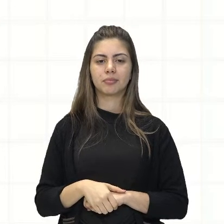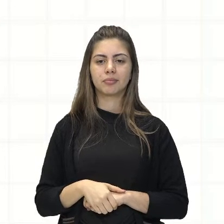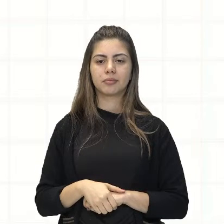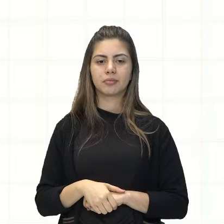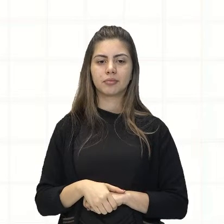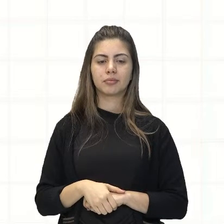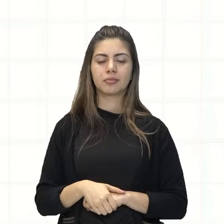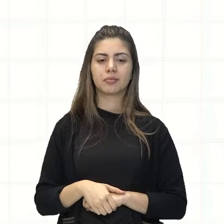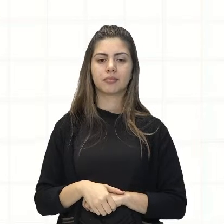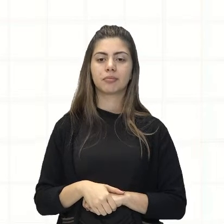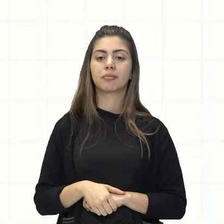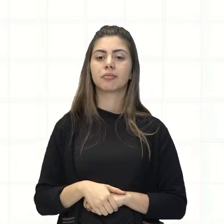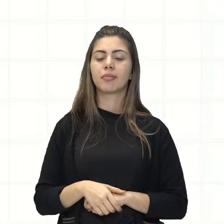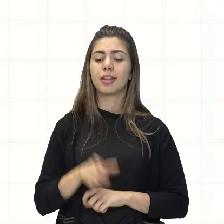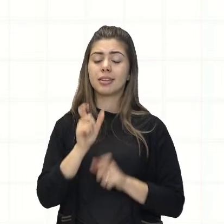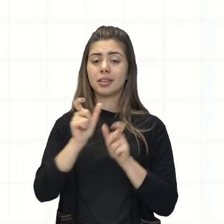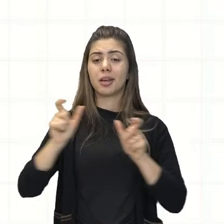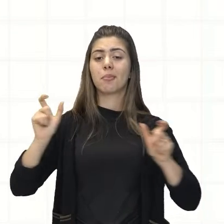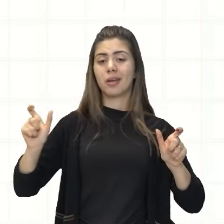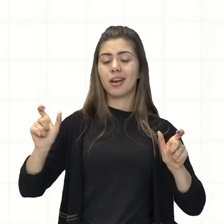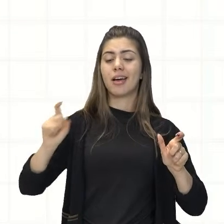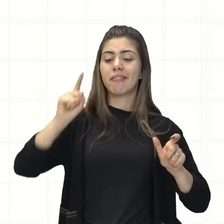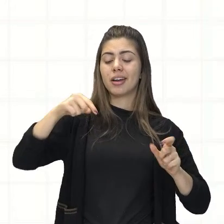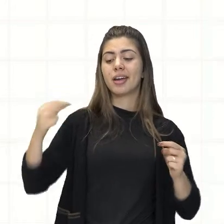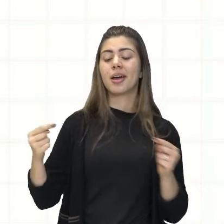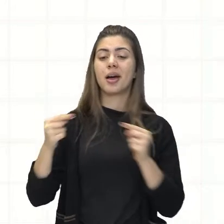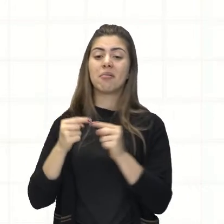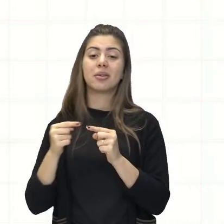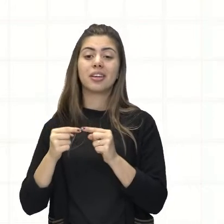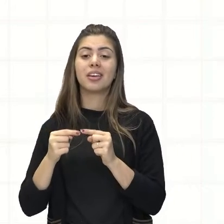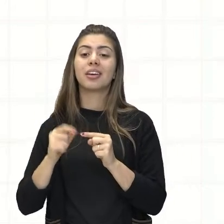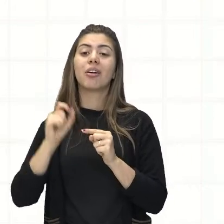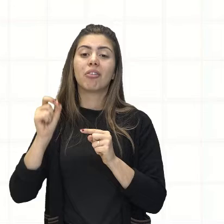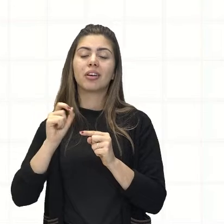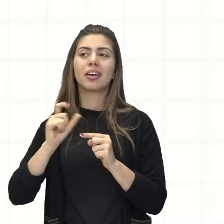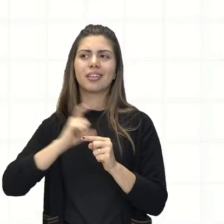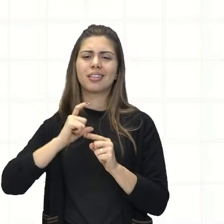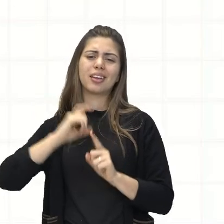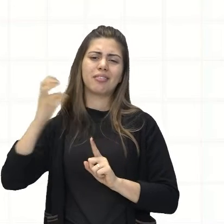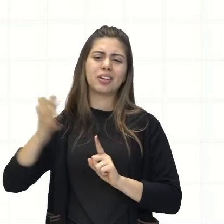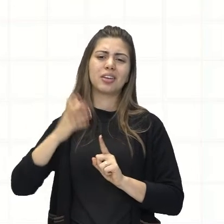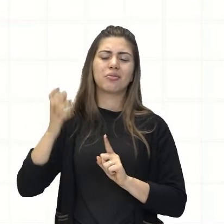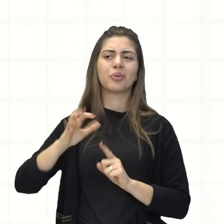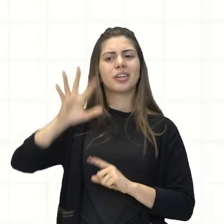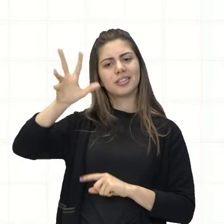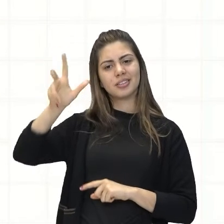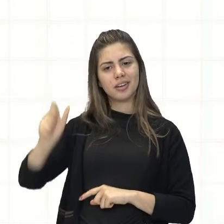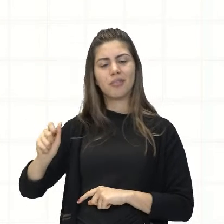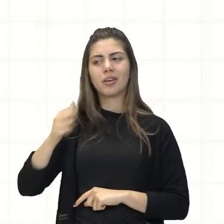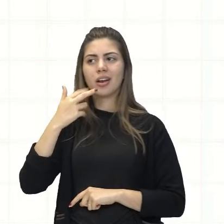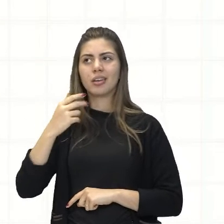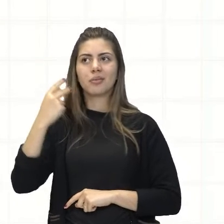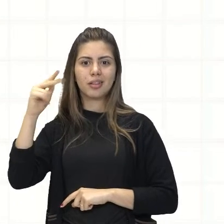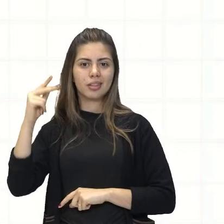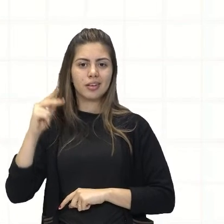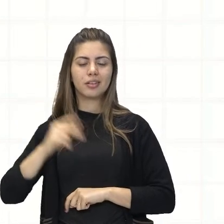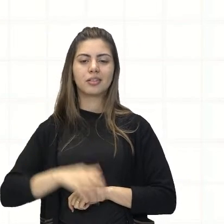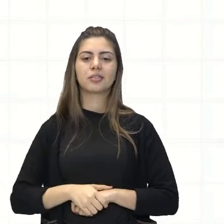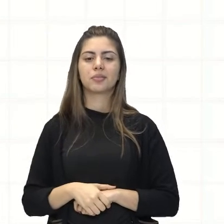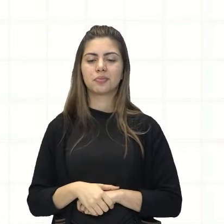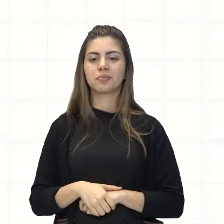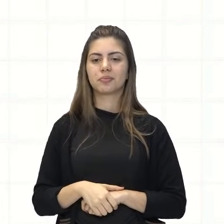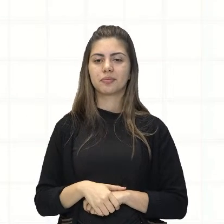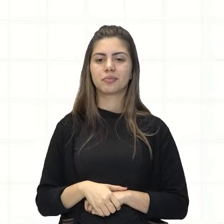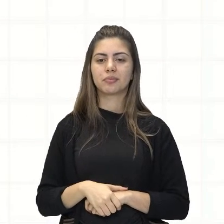e maracatu, saiba que você está falando palavras com influência nas línguas, nos vários